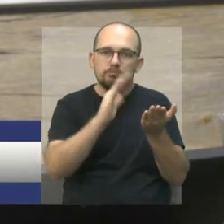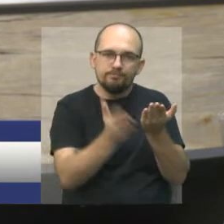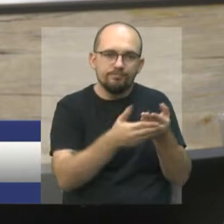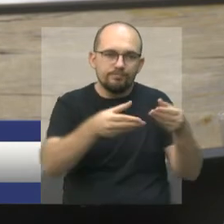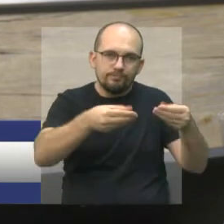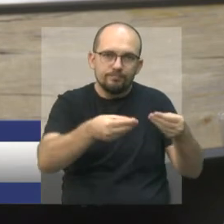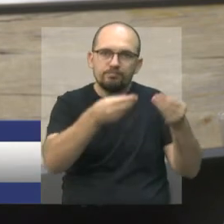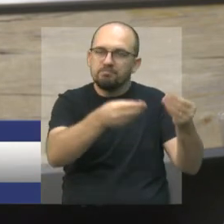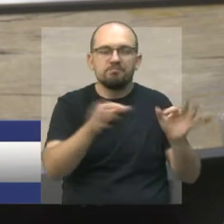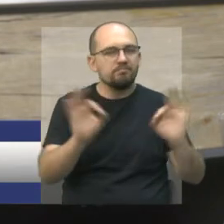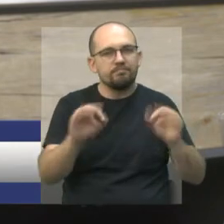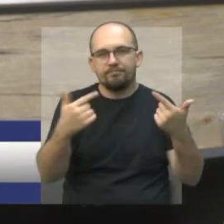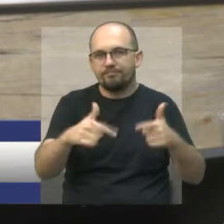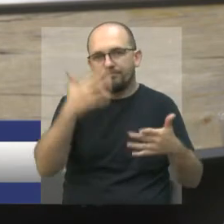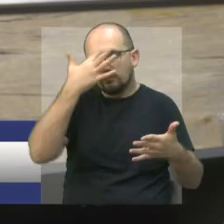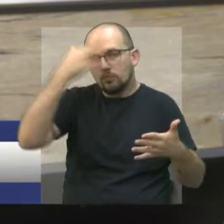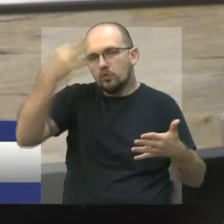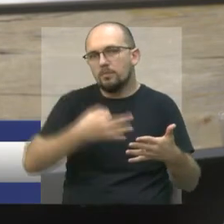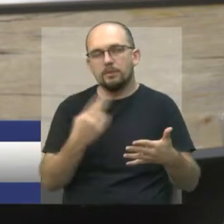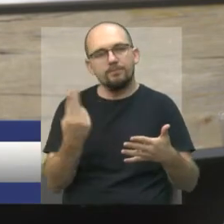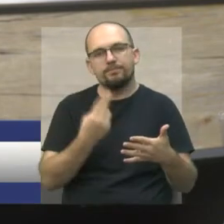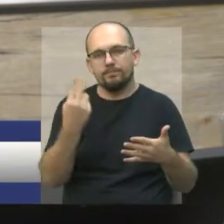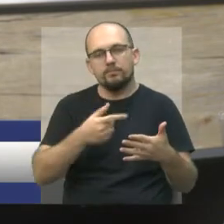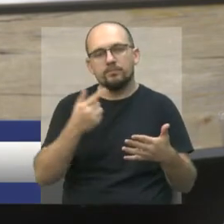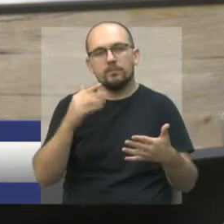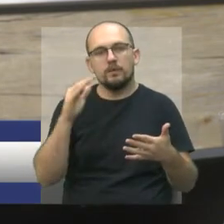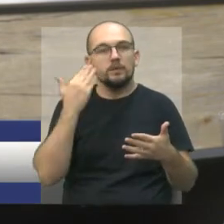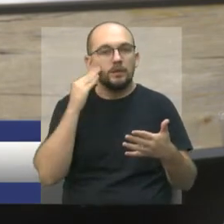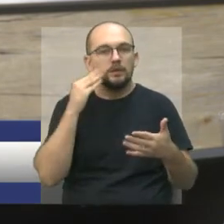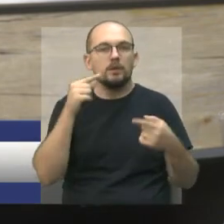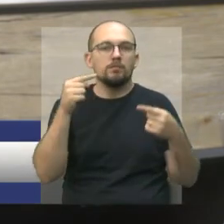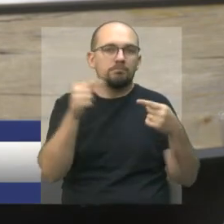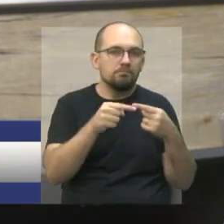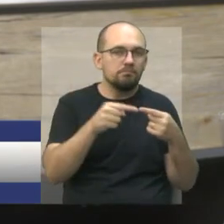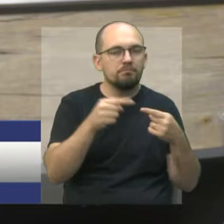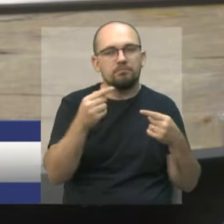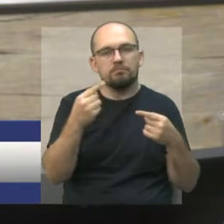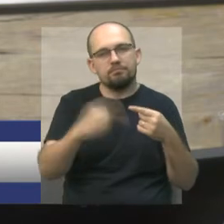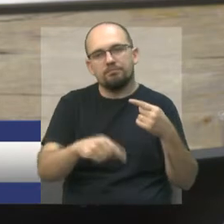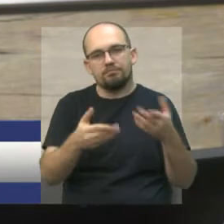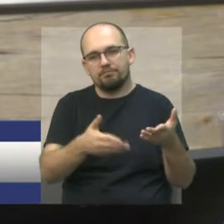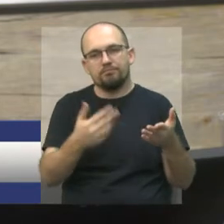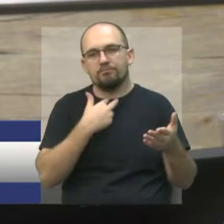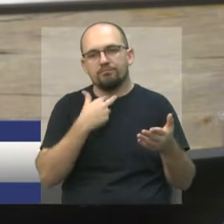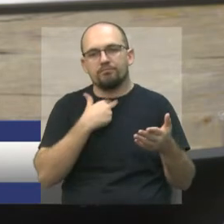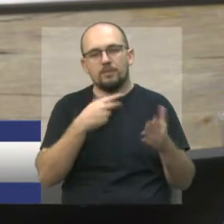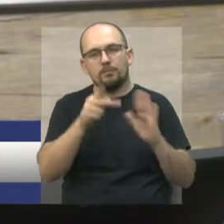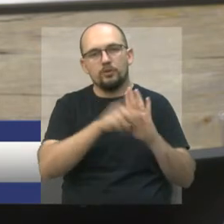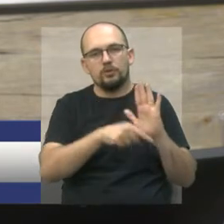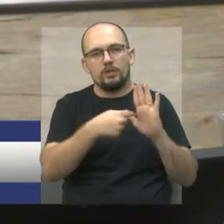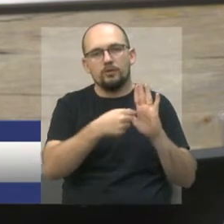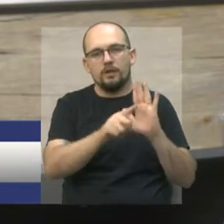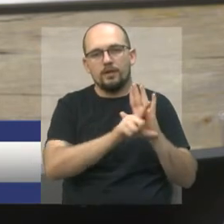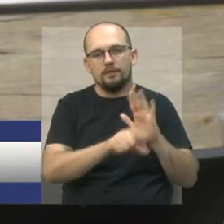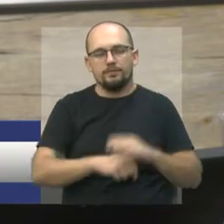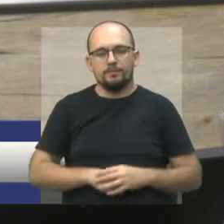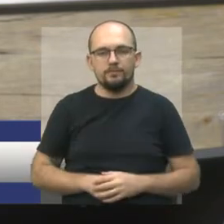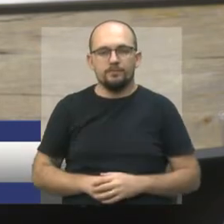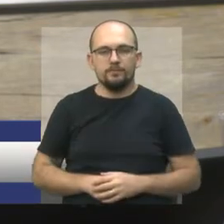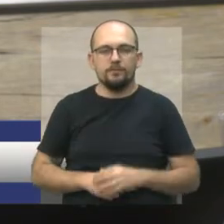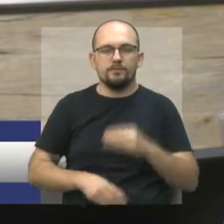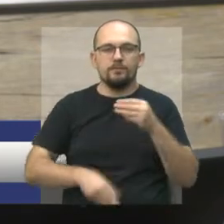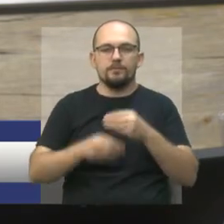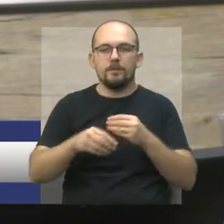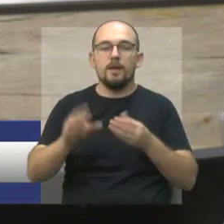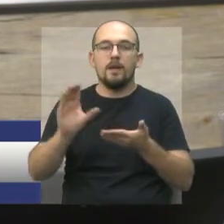que permitam compreender a pertinência e a compatibilidade da proposta com o presente projeto de lei. Emenda